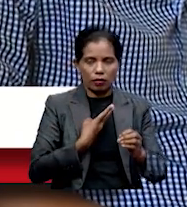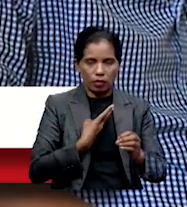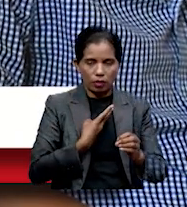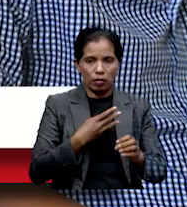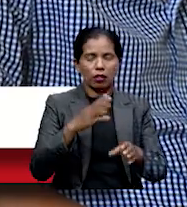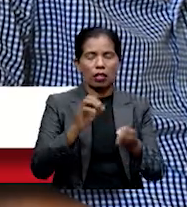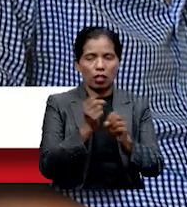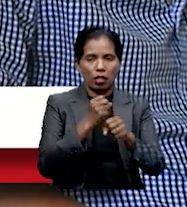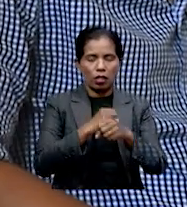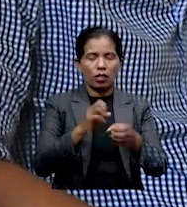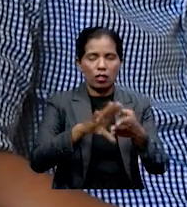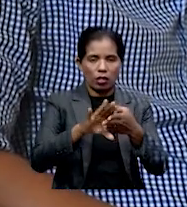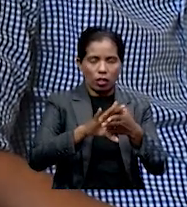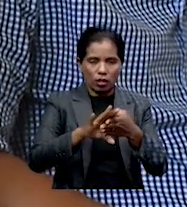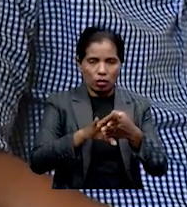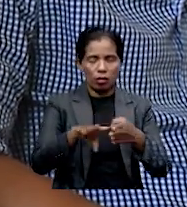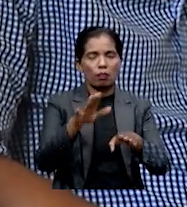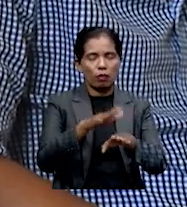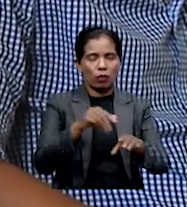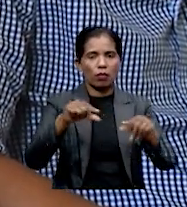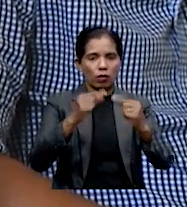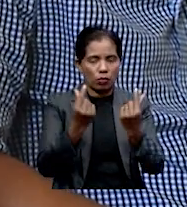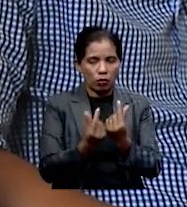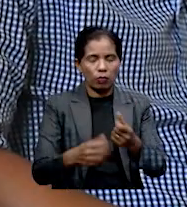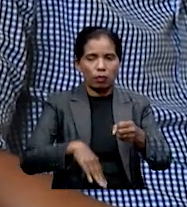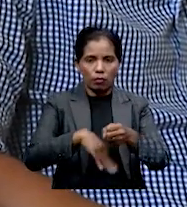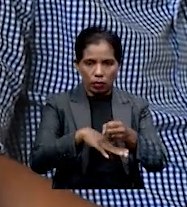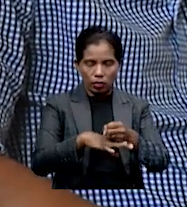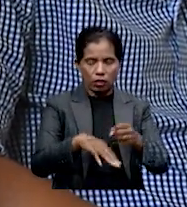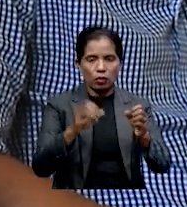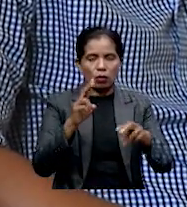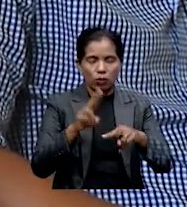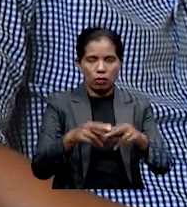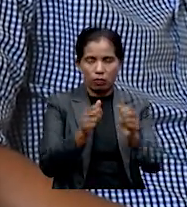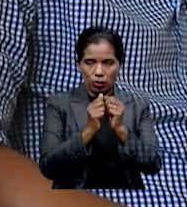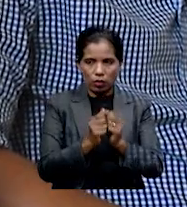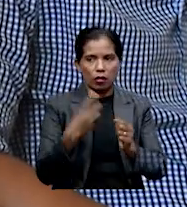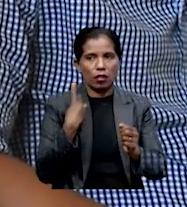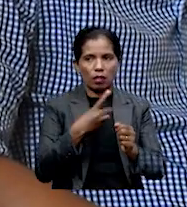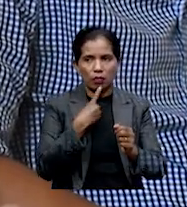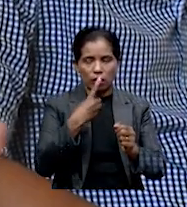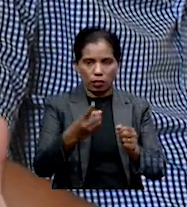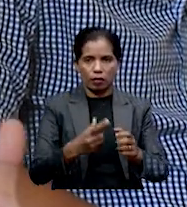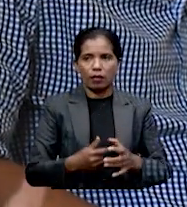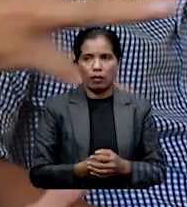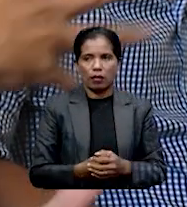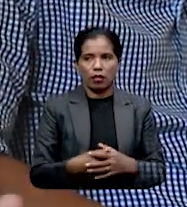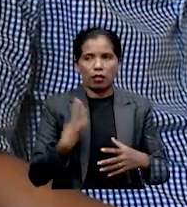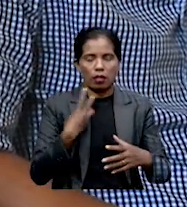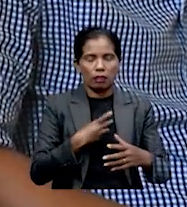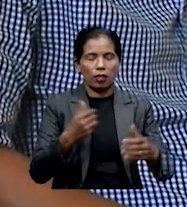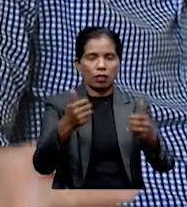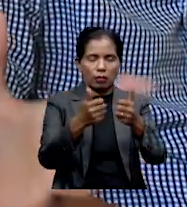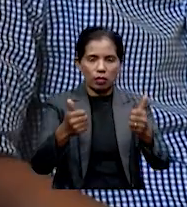hal carta convite para clube sira para, ame tura muito para me recolher liga. Ame considera me, ame